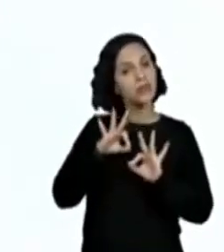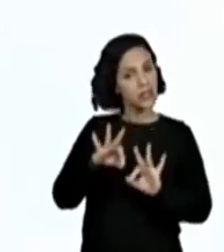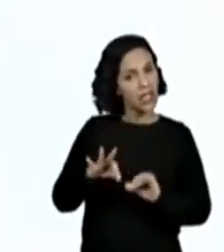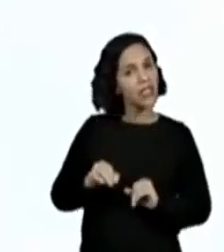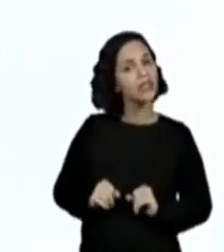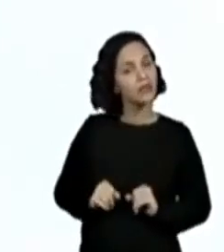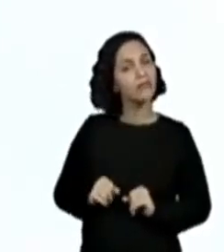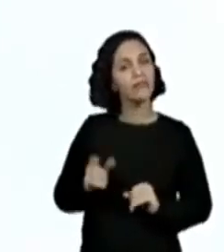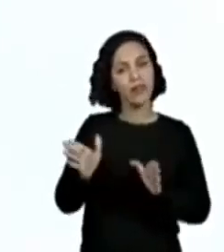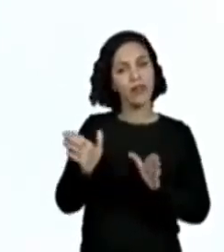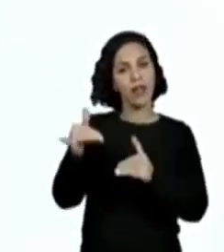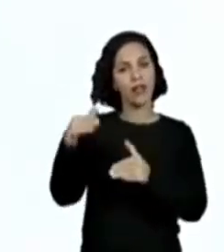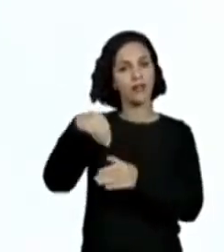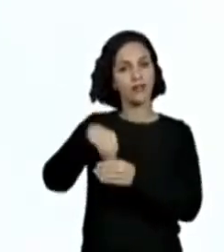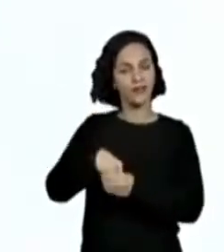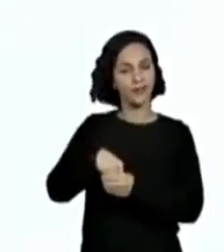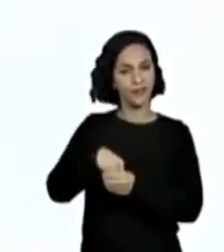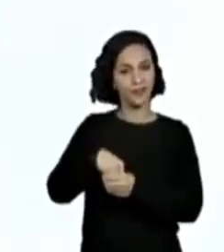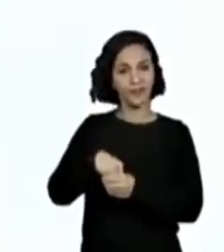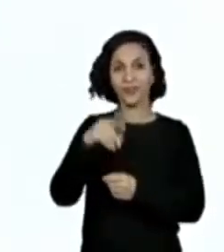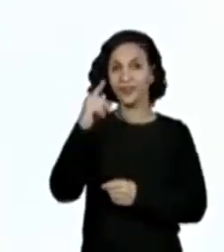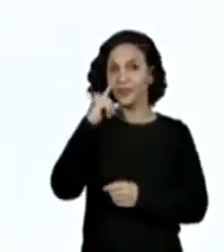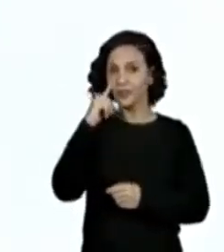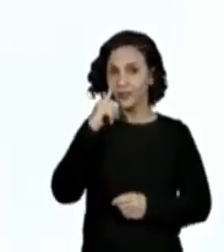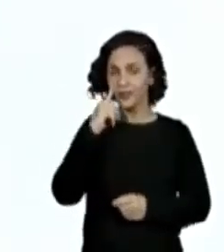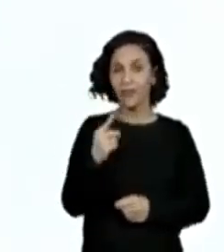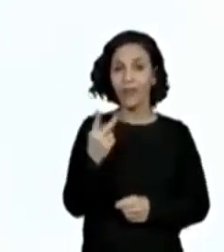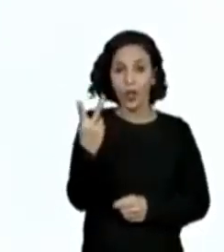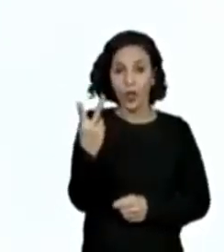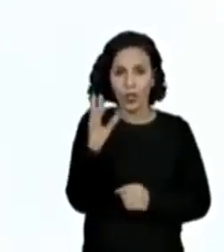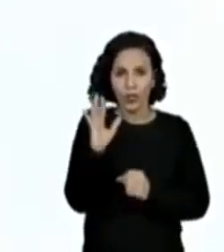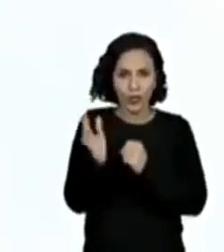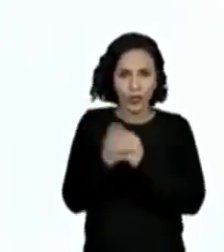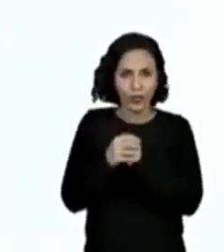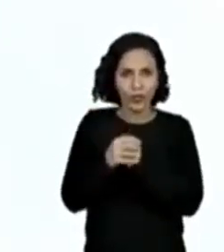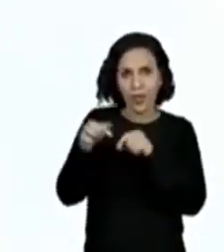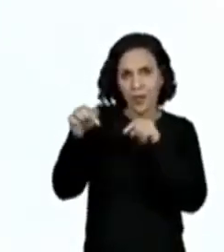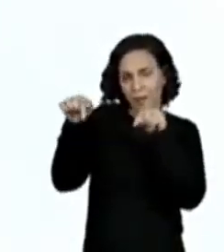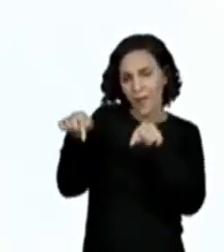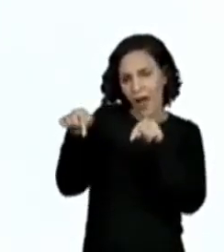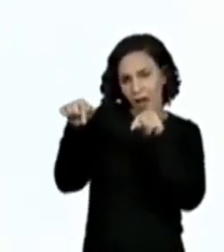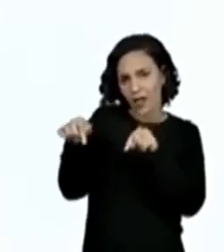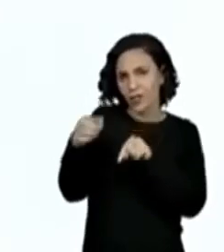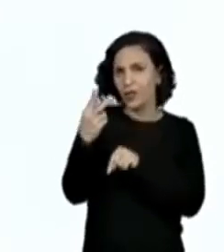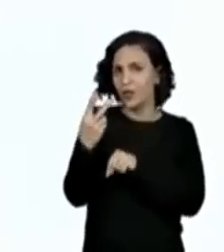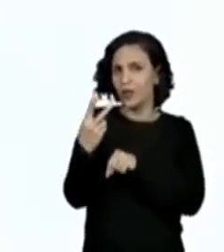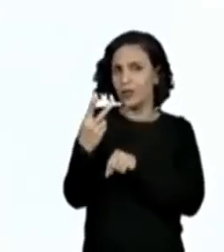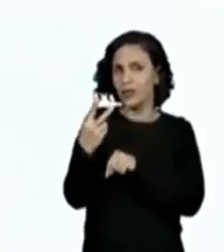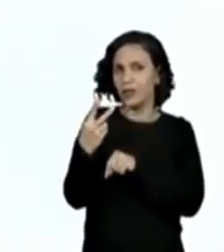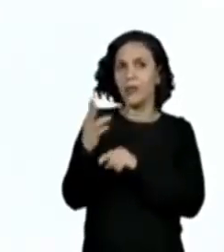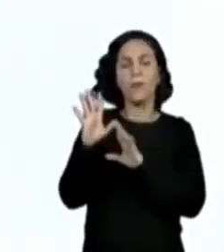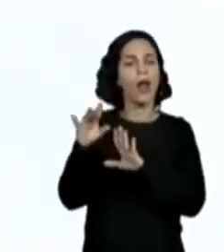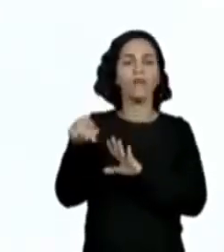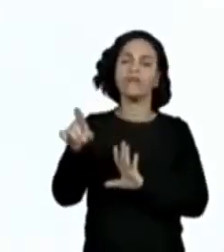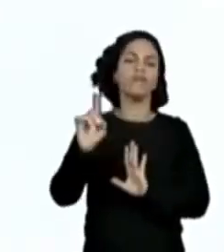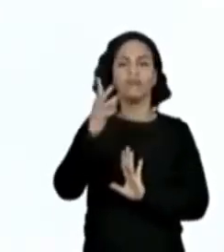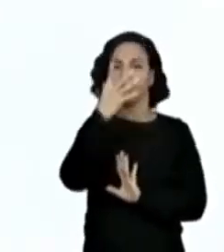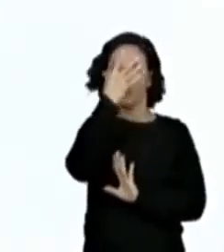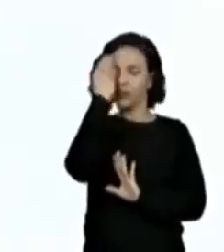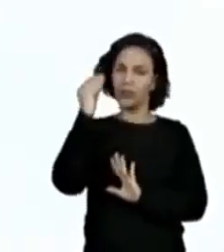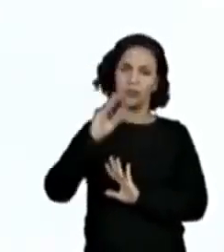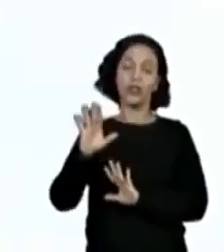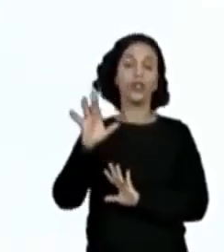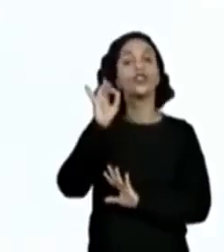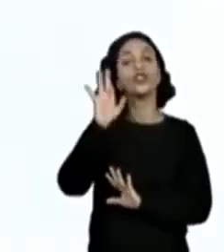tem na caixa. Tem uns 2 caquis escondidinhos aqui embaixo, mas eles a gente não vai considerar, tá bom? Nós